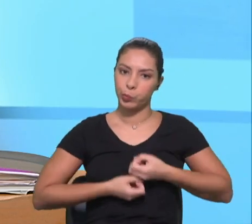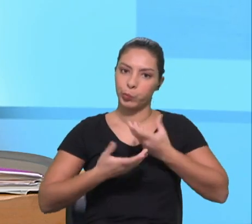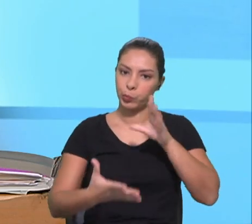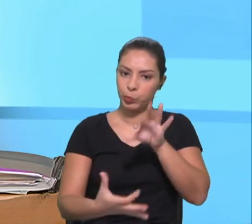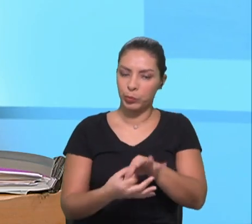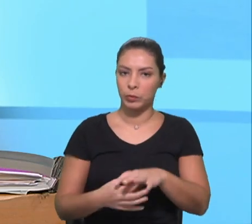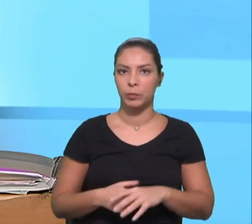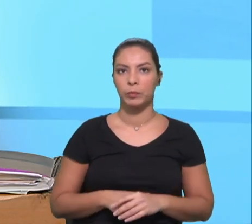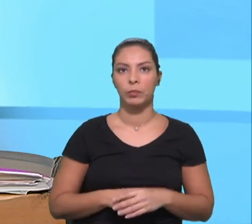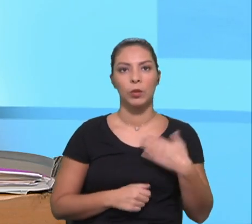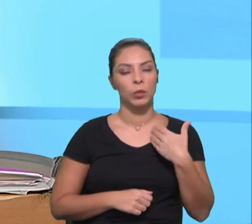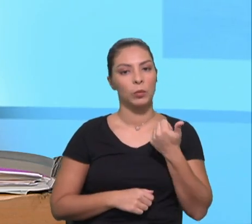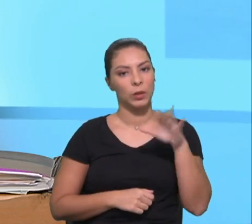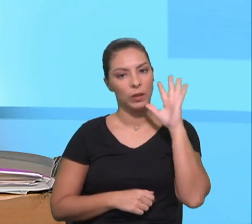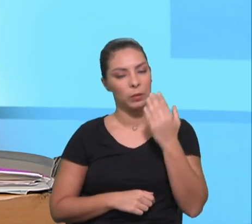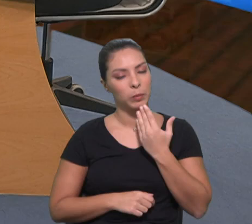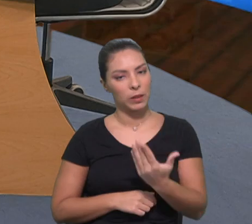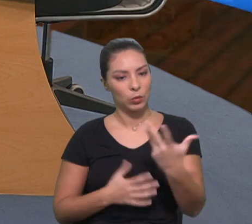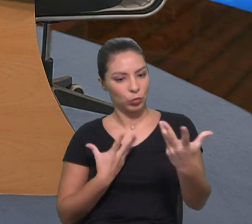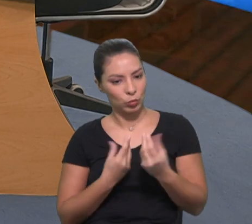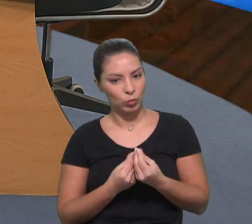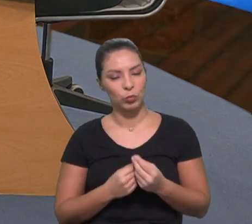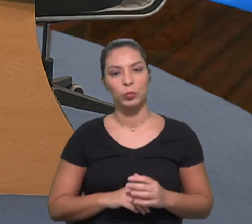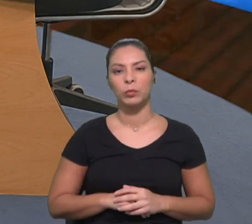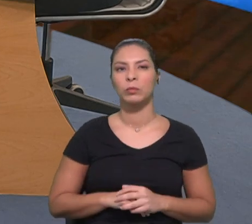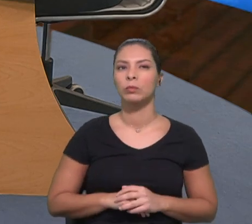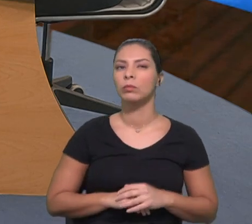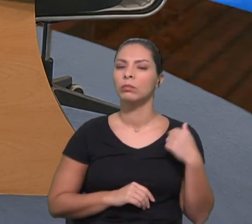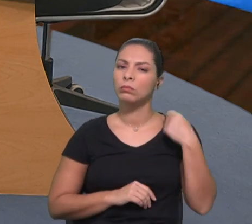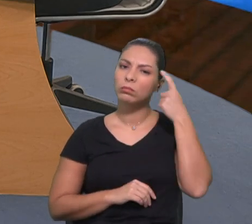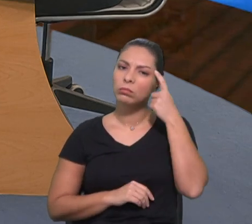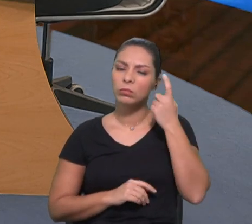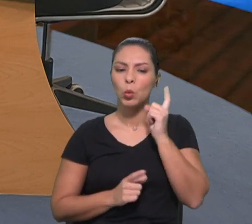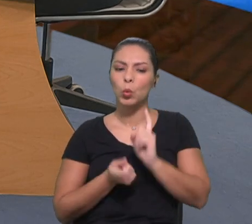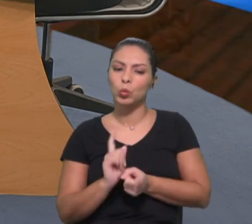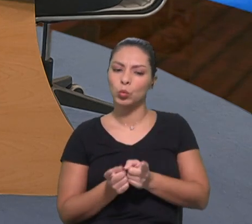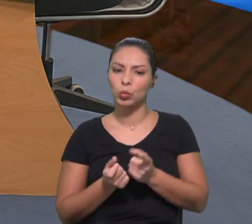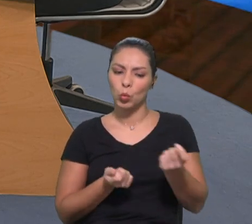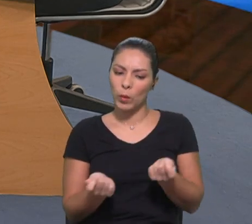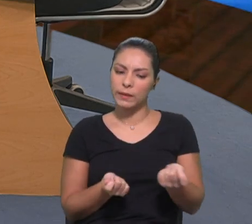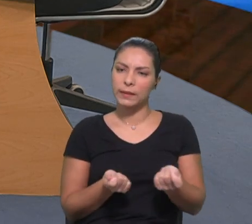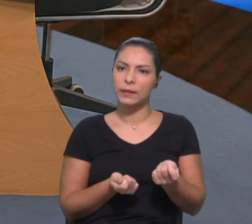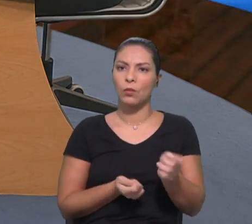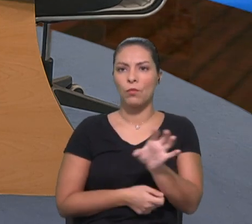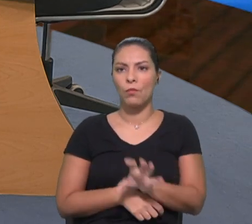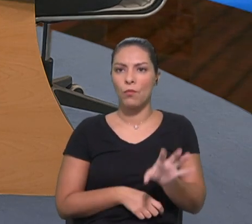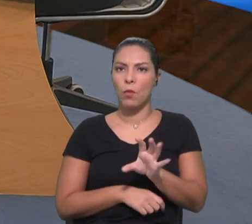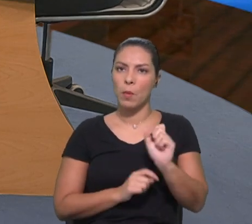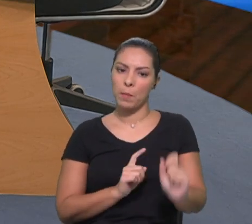tarde, obrigada por estar na nossa companhia. Eu perguntava-lhe o que é que está em causa com a organização deste primeiro